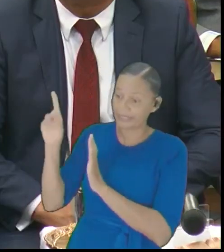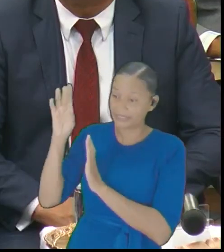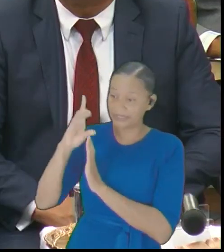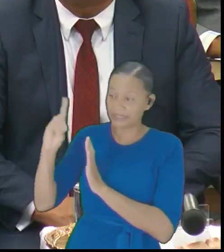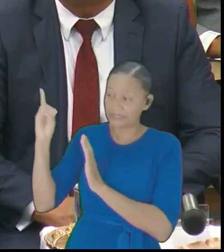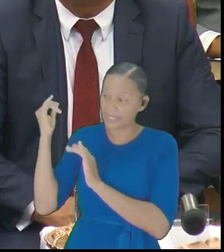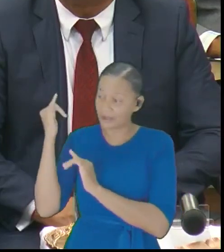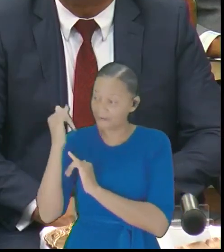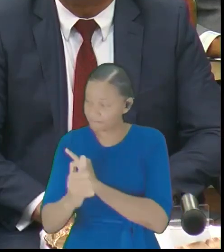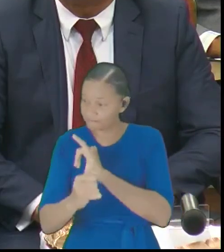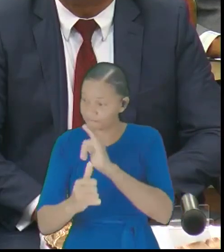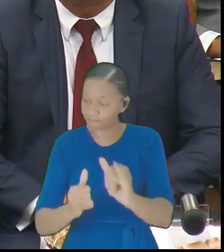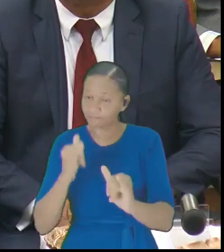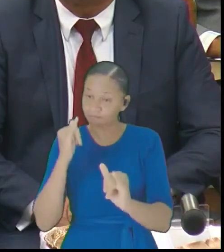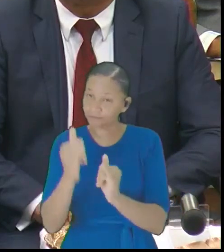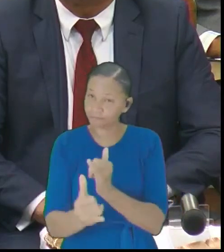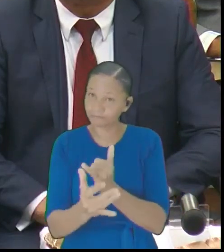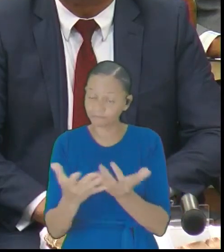disse,